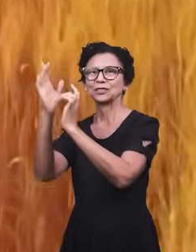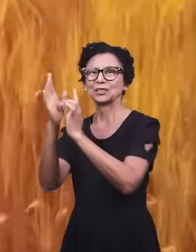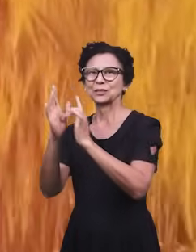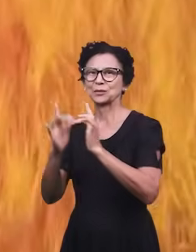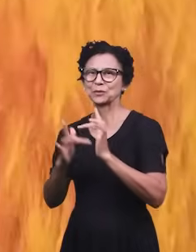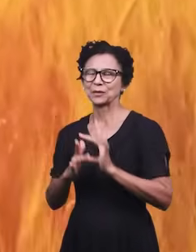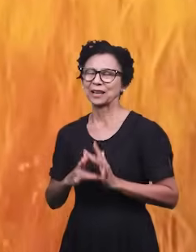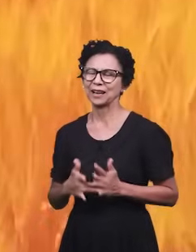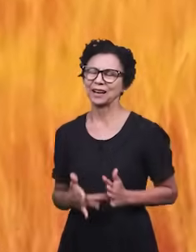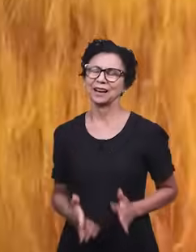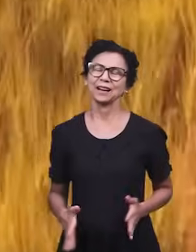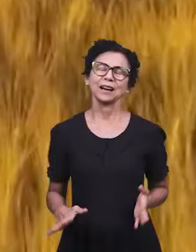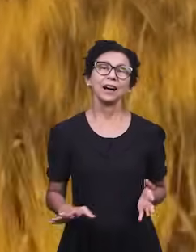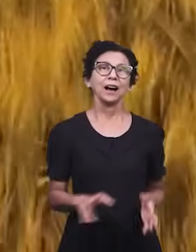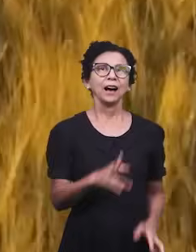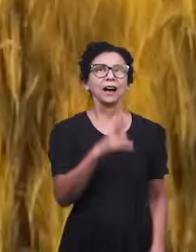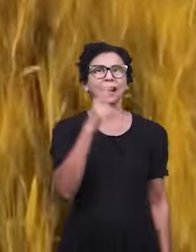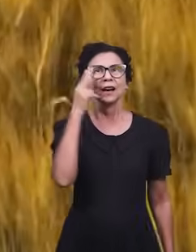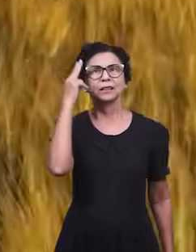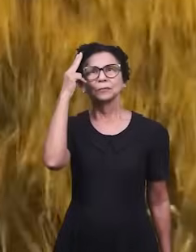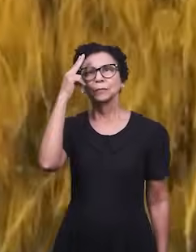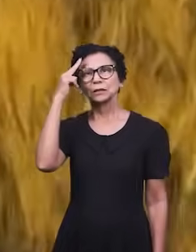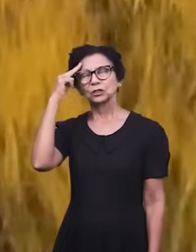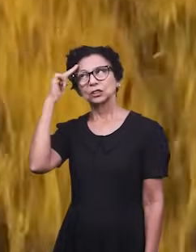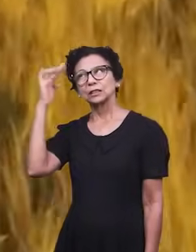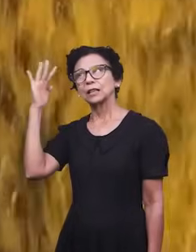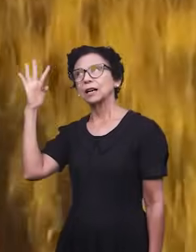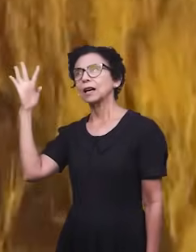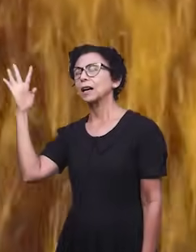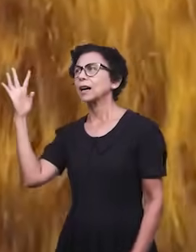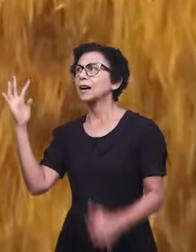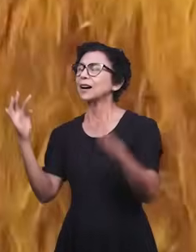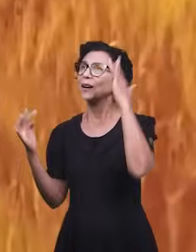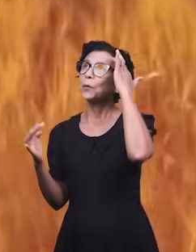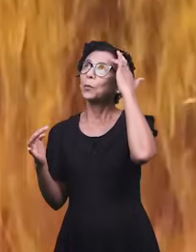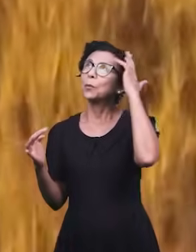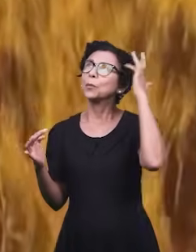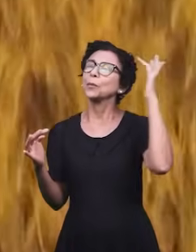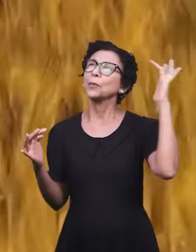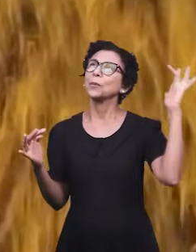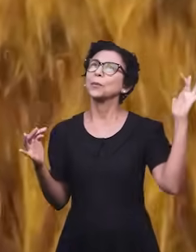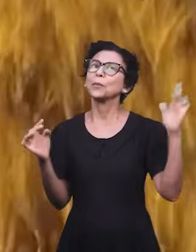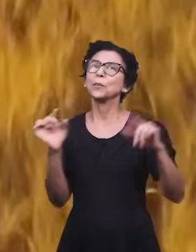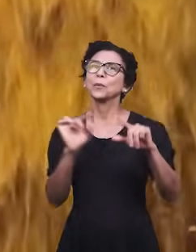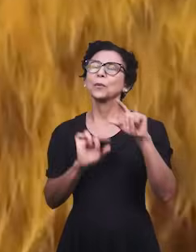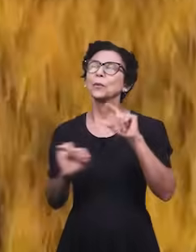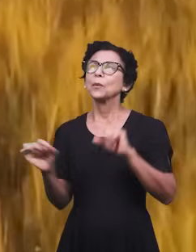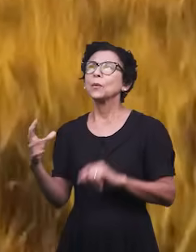Sua terra imaginar.